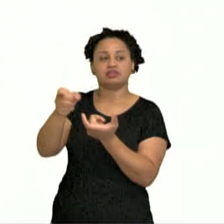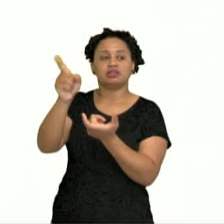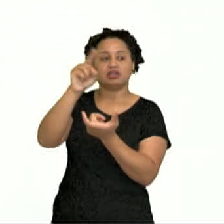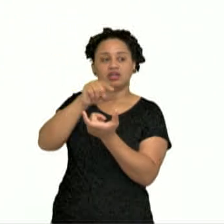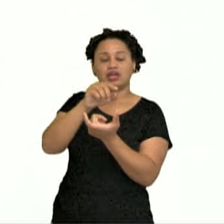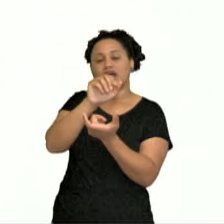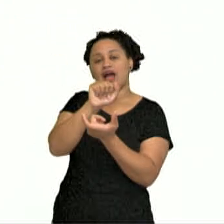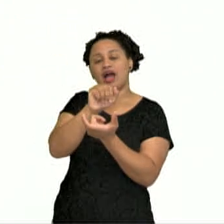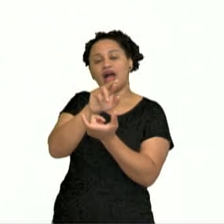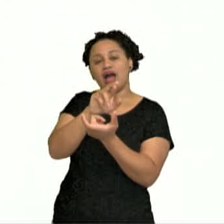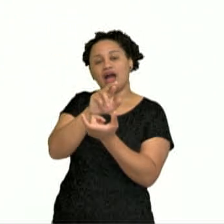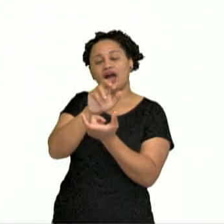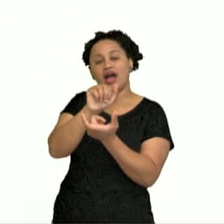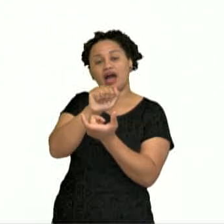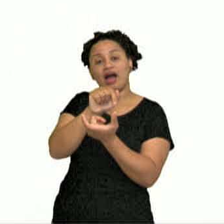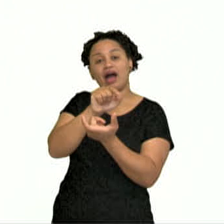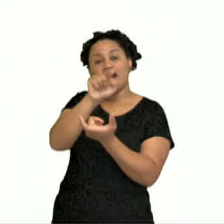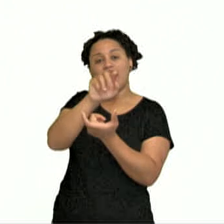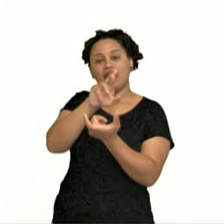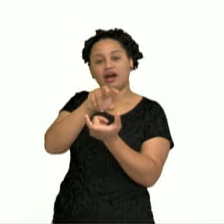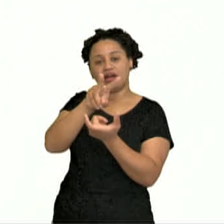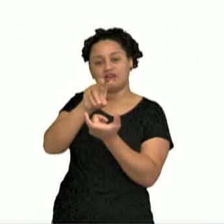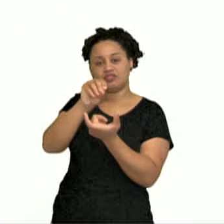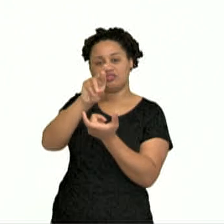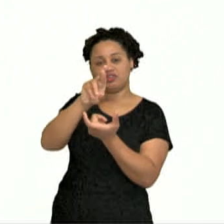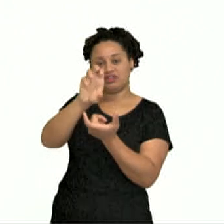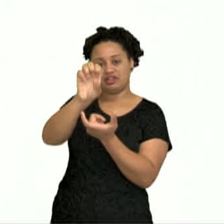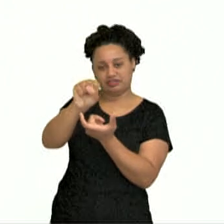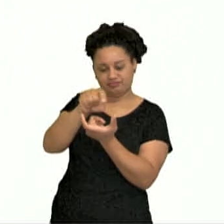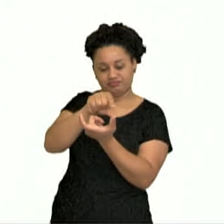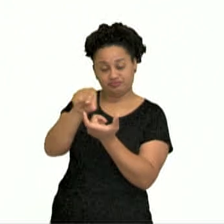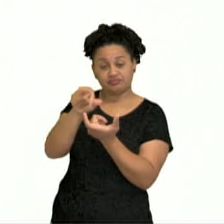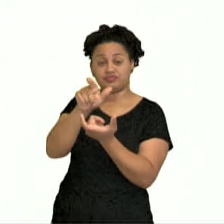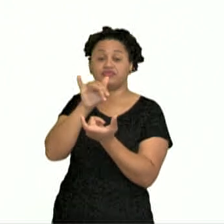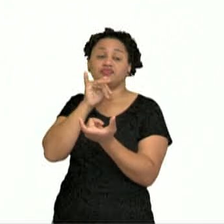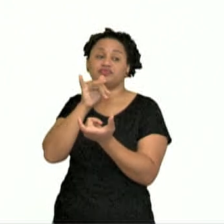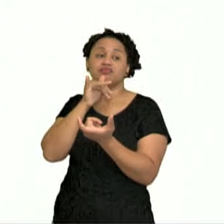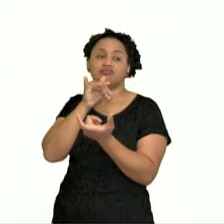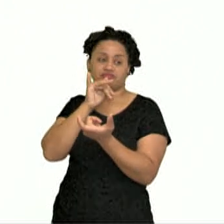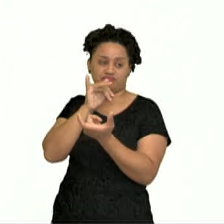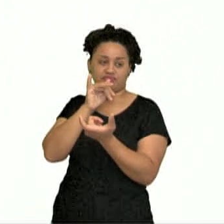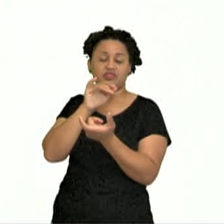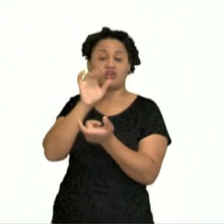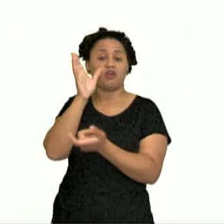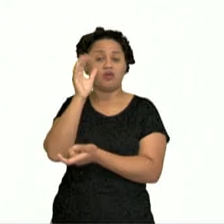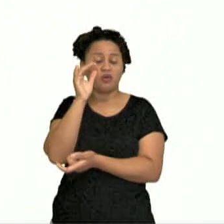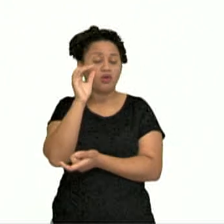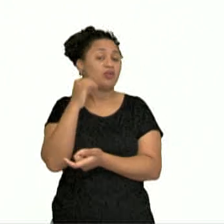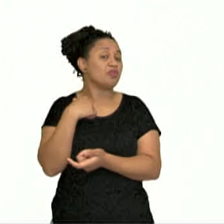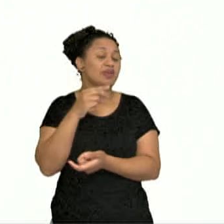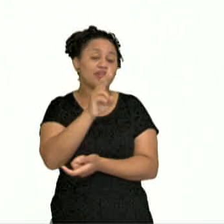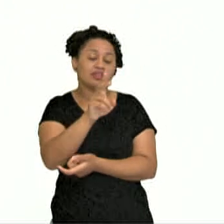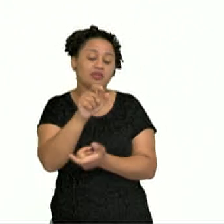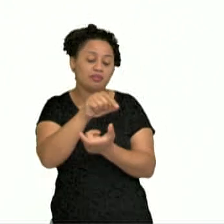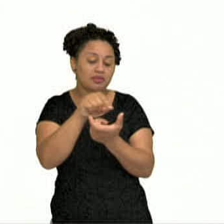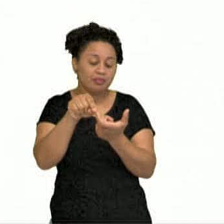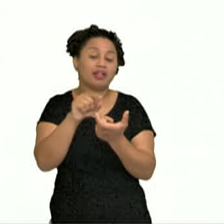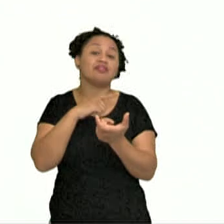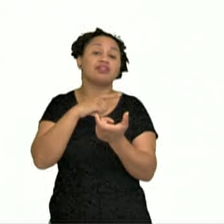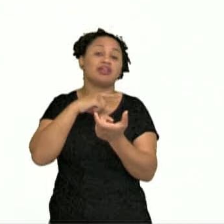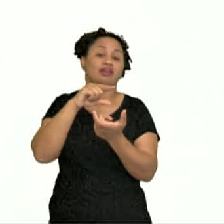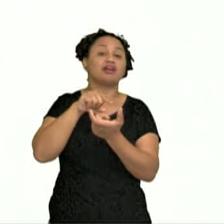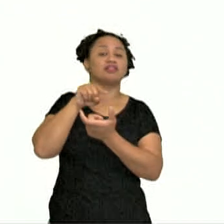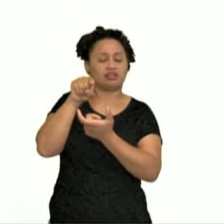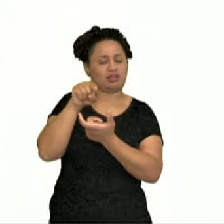e de várias outras. A curiosidade é que nem sempre as palavras na língua são acentuadas. Você